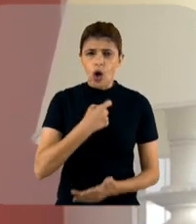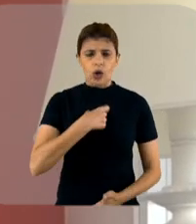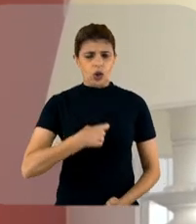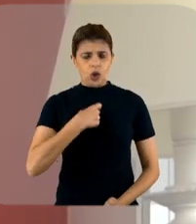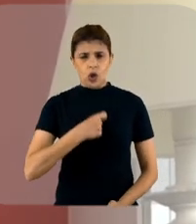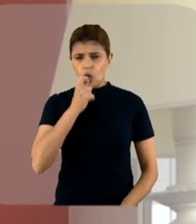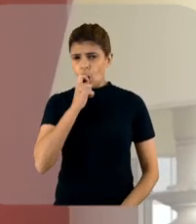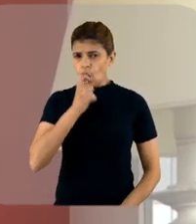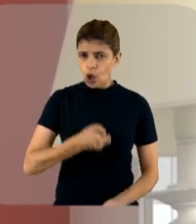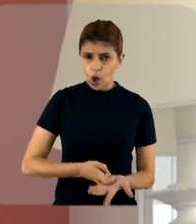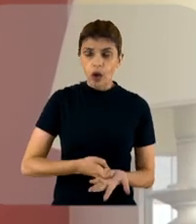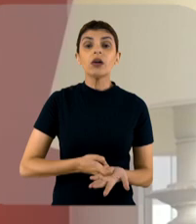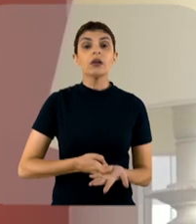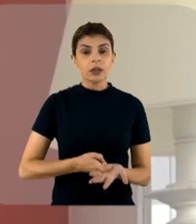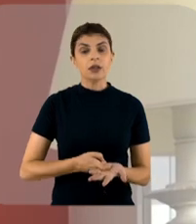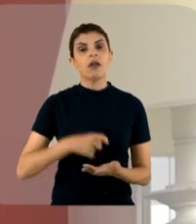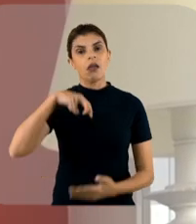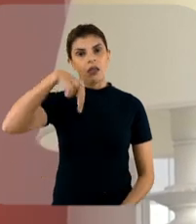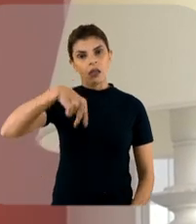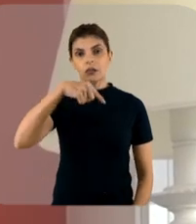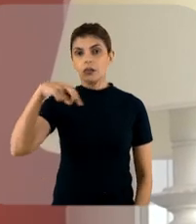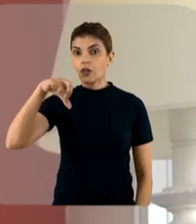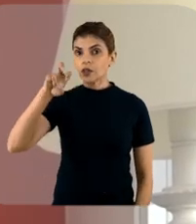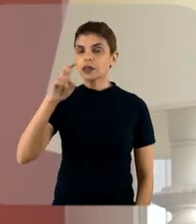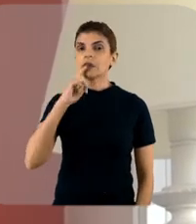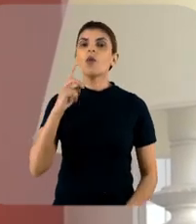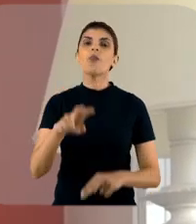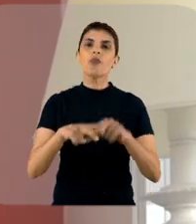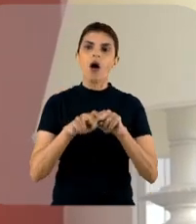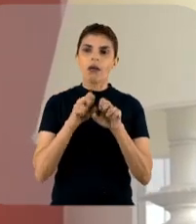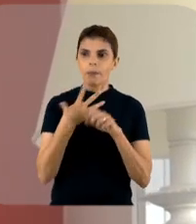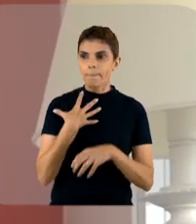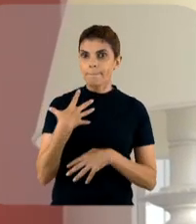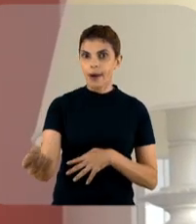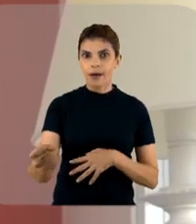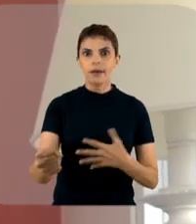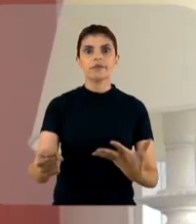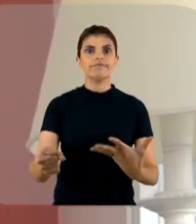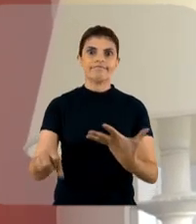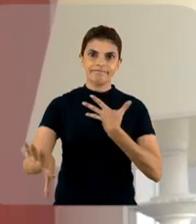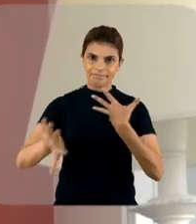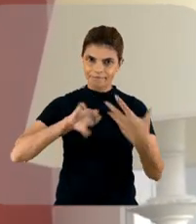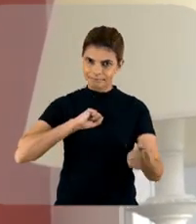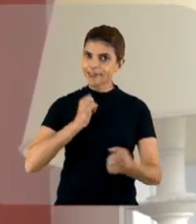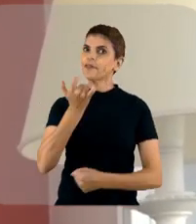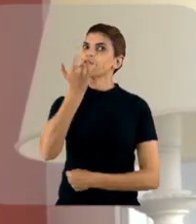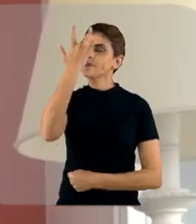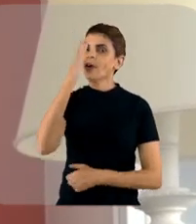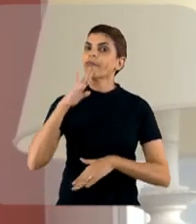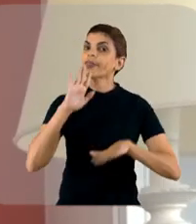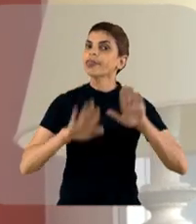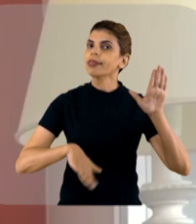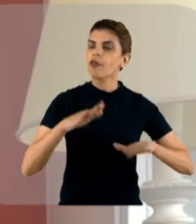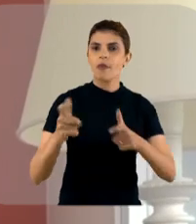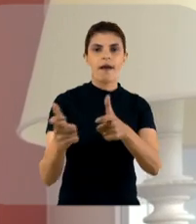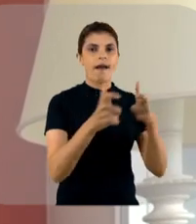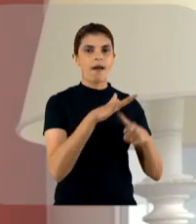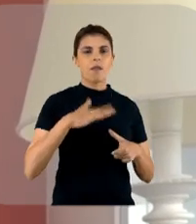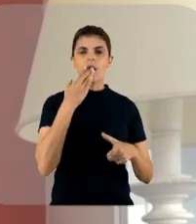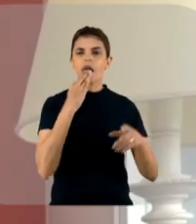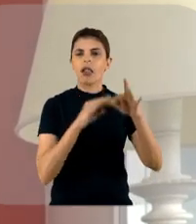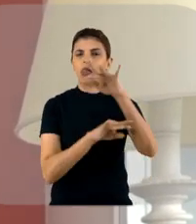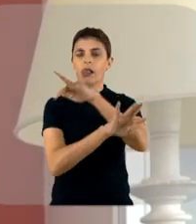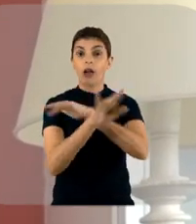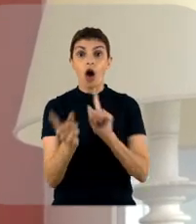com tuberculose, então nós trabalhamos usando máscara N95, porque a transmissão da tuberculose é muito fácil e tudo depende